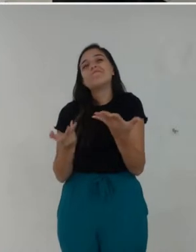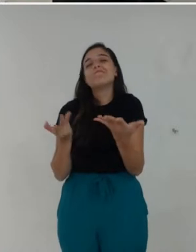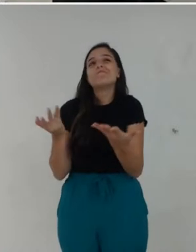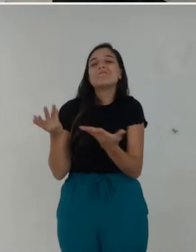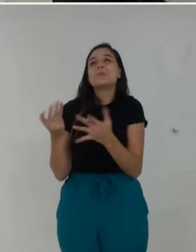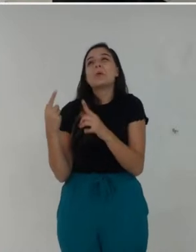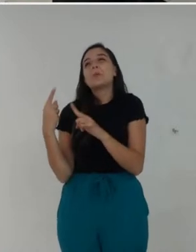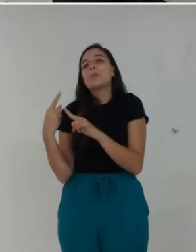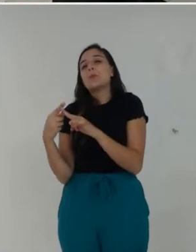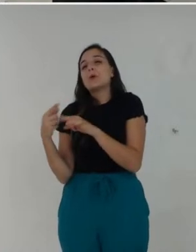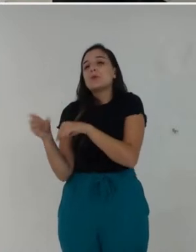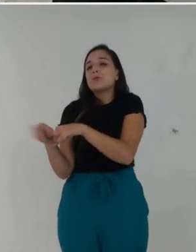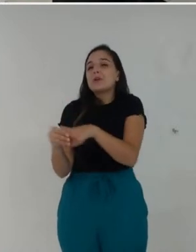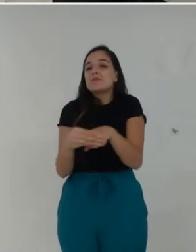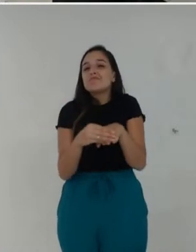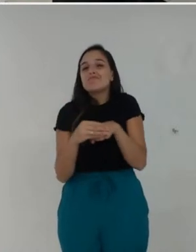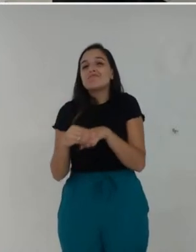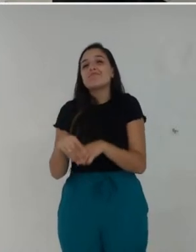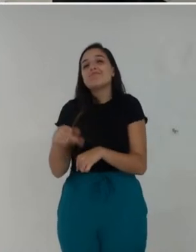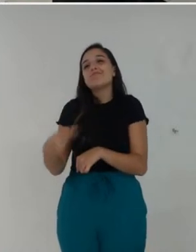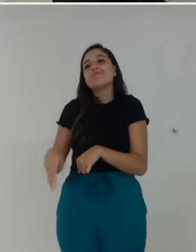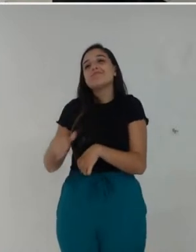os dados sobre os tradutores acabam